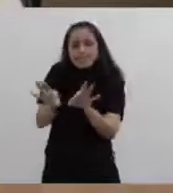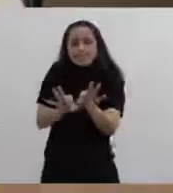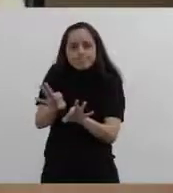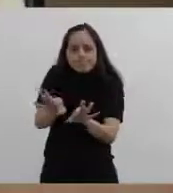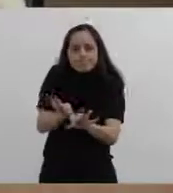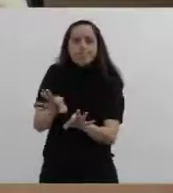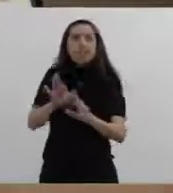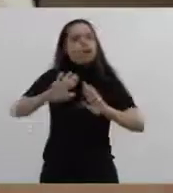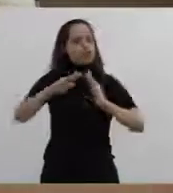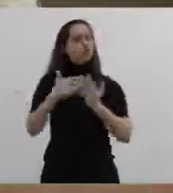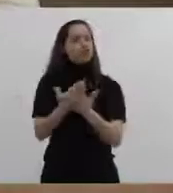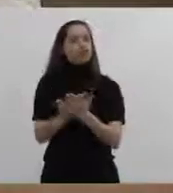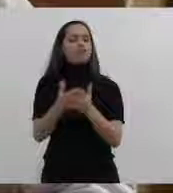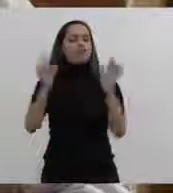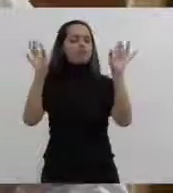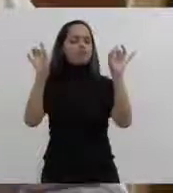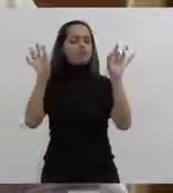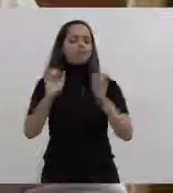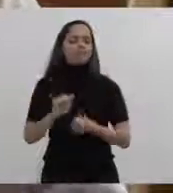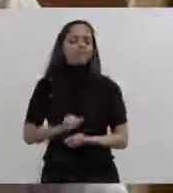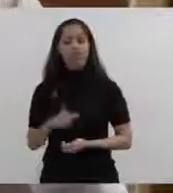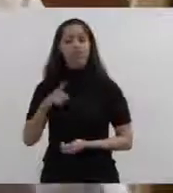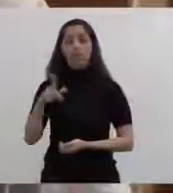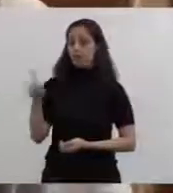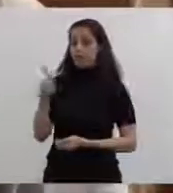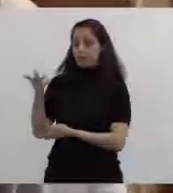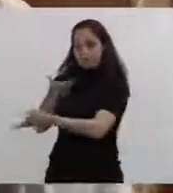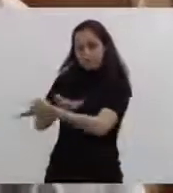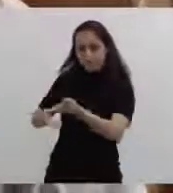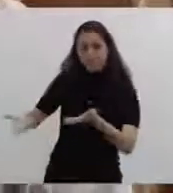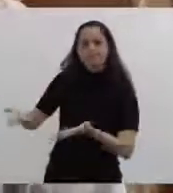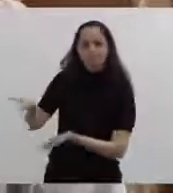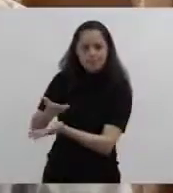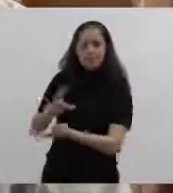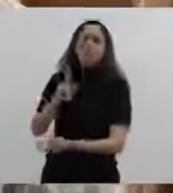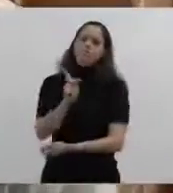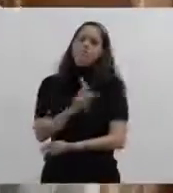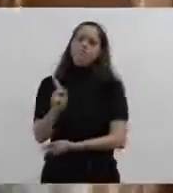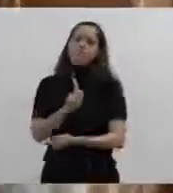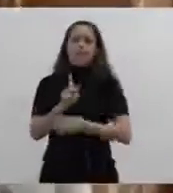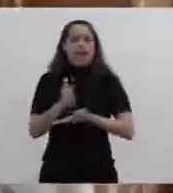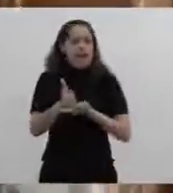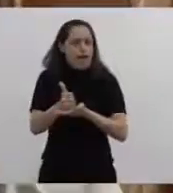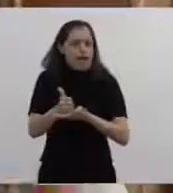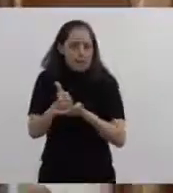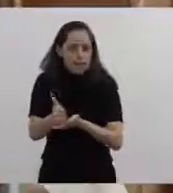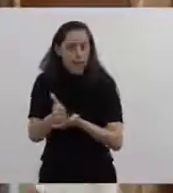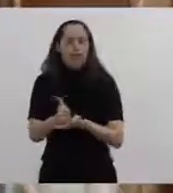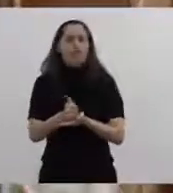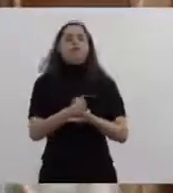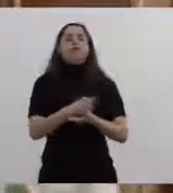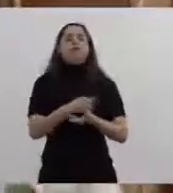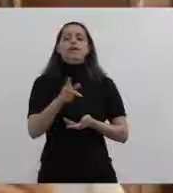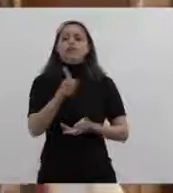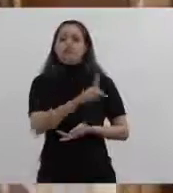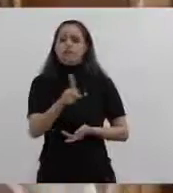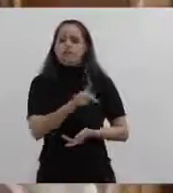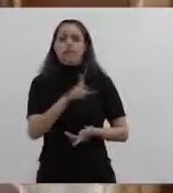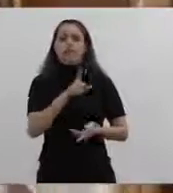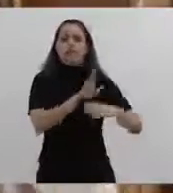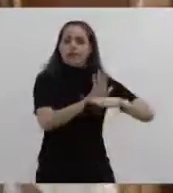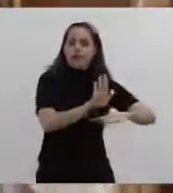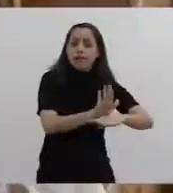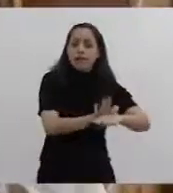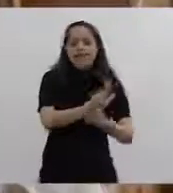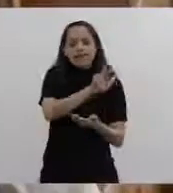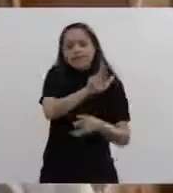suportes para que ela aprenda e para que esteja acompanhada nessa trajetória educativa e que atinja os mesmos resultados ou os